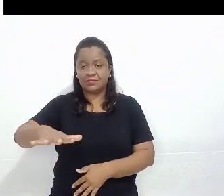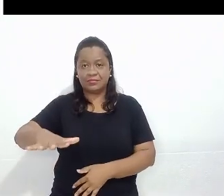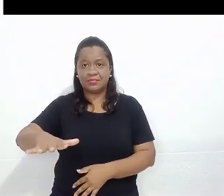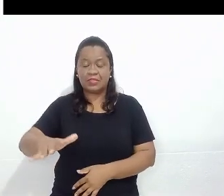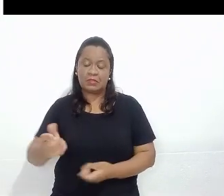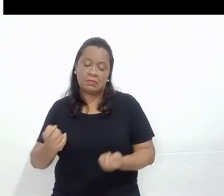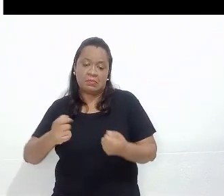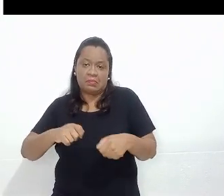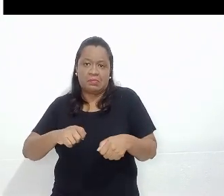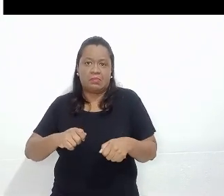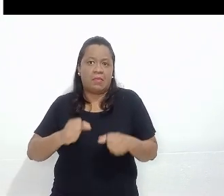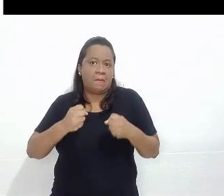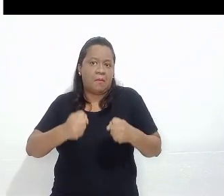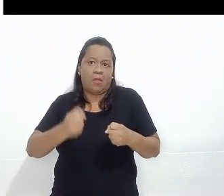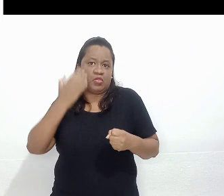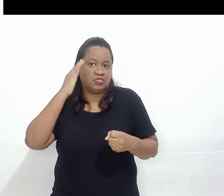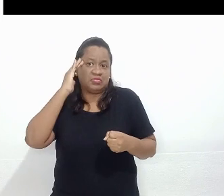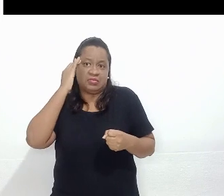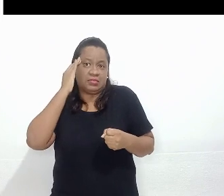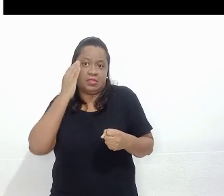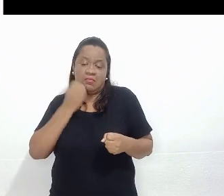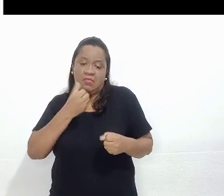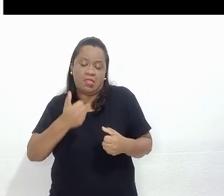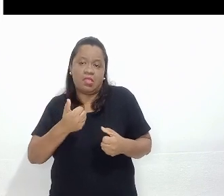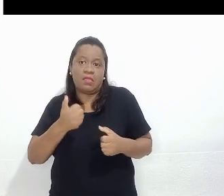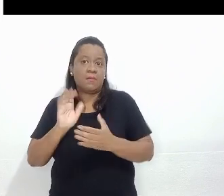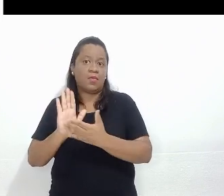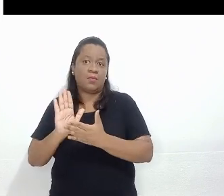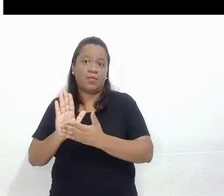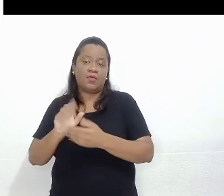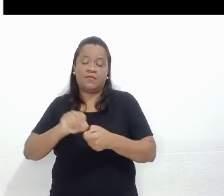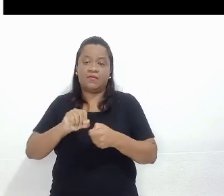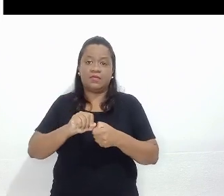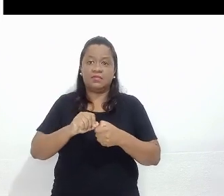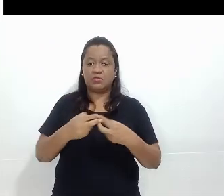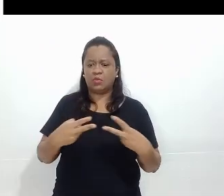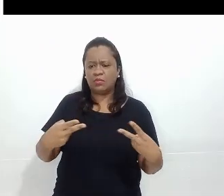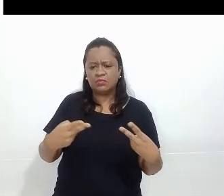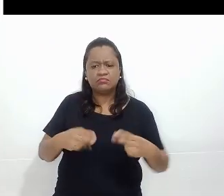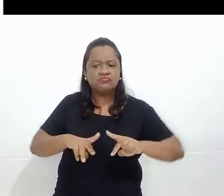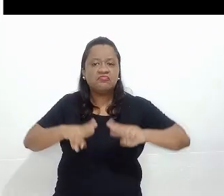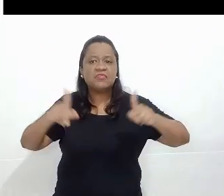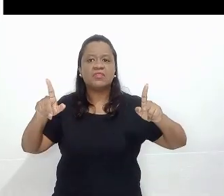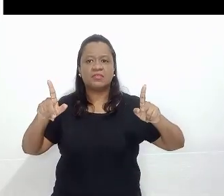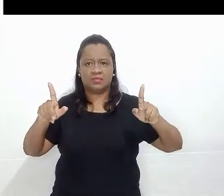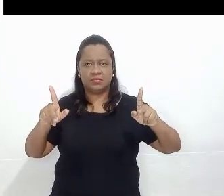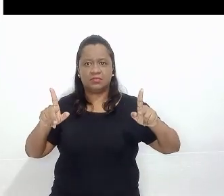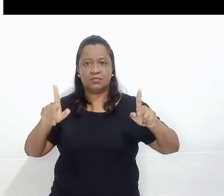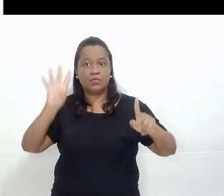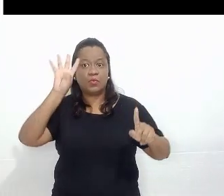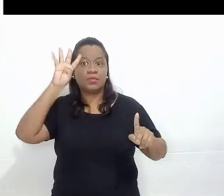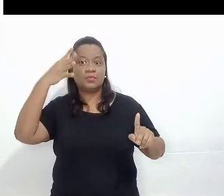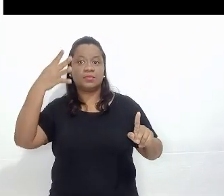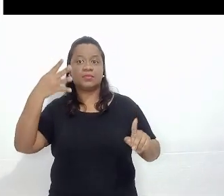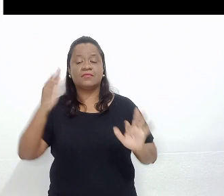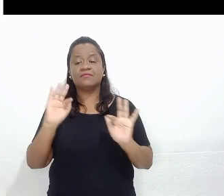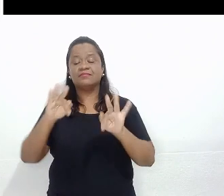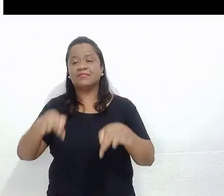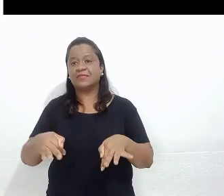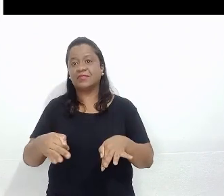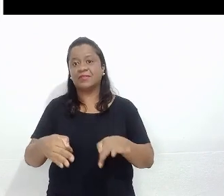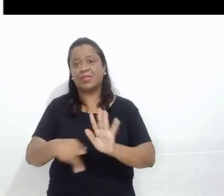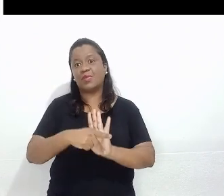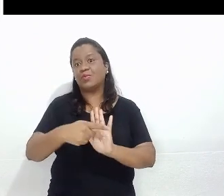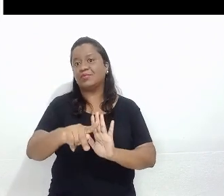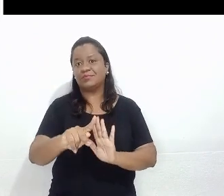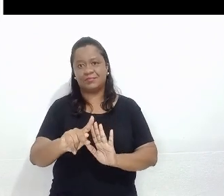sua proposta e fazer uma coisa diferente daquilo que você estava pensando no resultado final do seu filme, tá? De